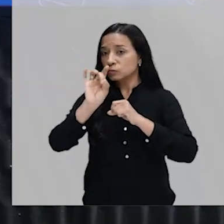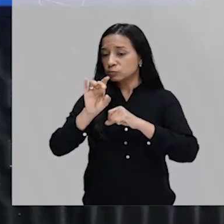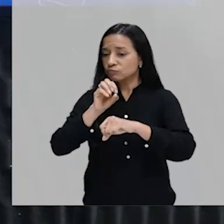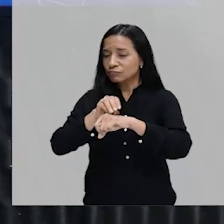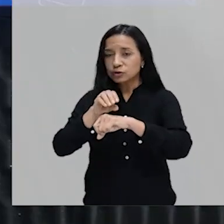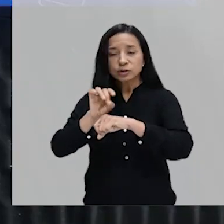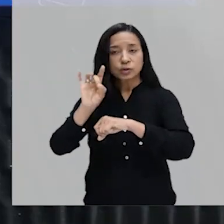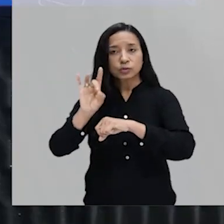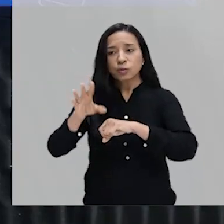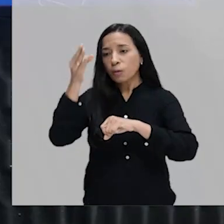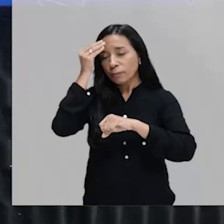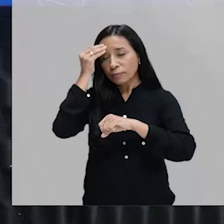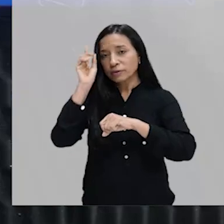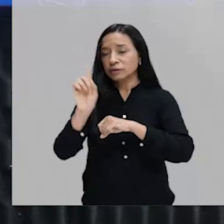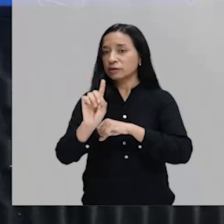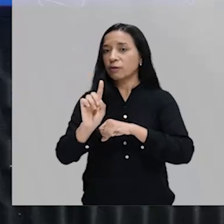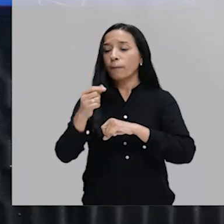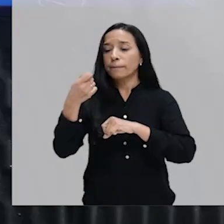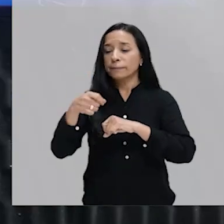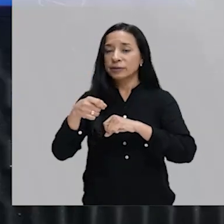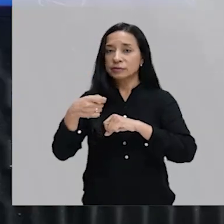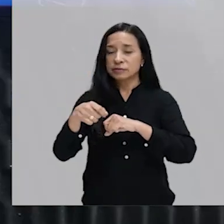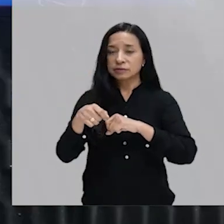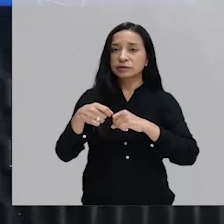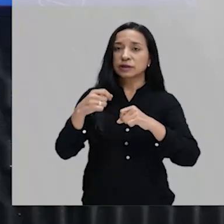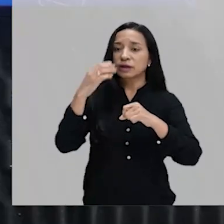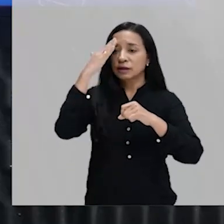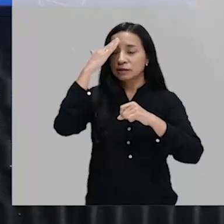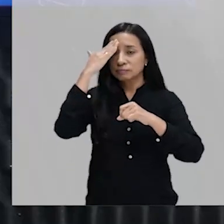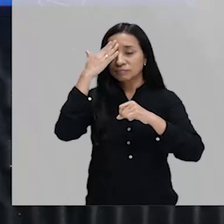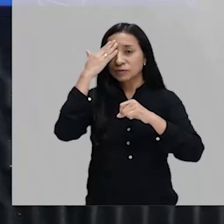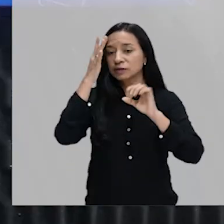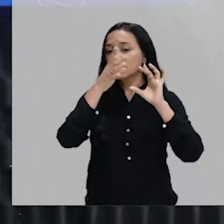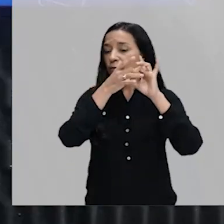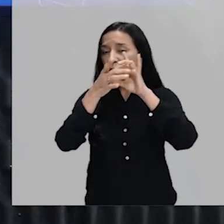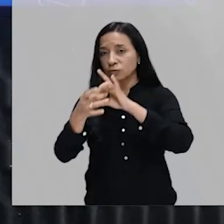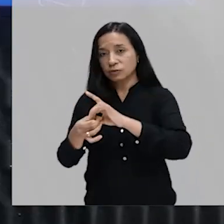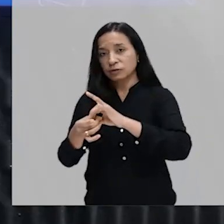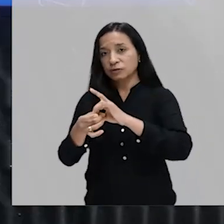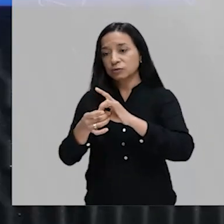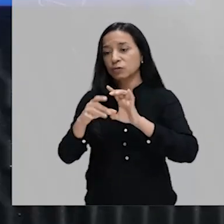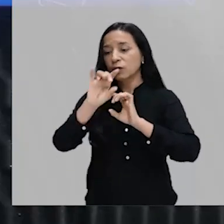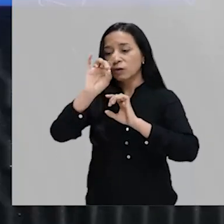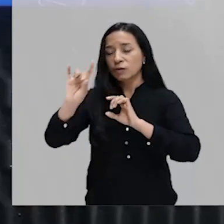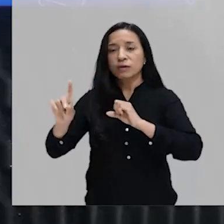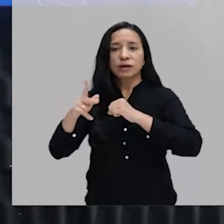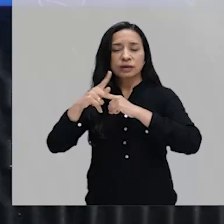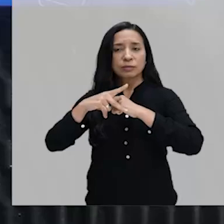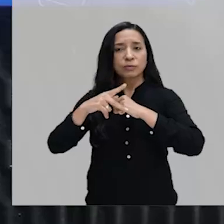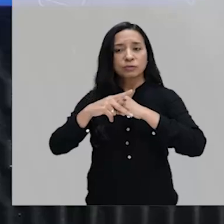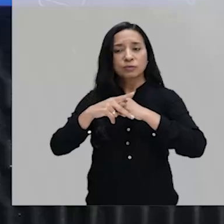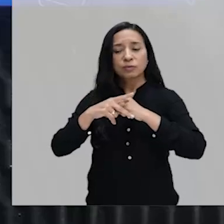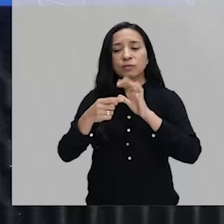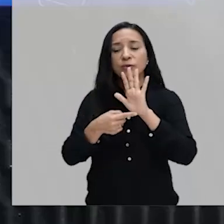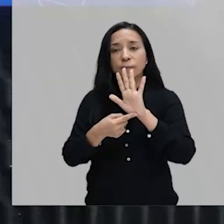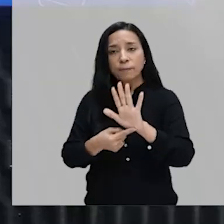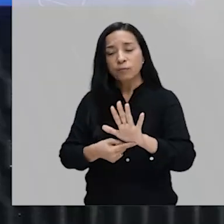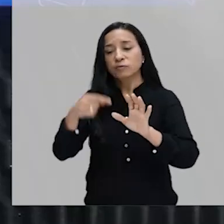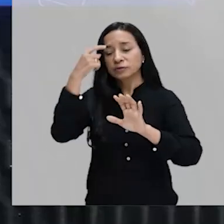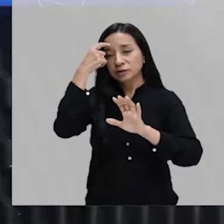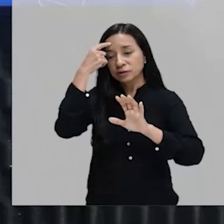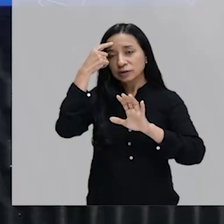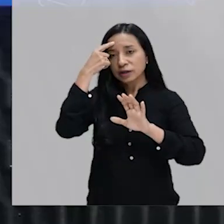contexto. Cada pronome, por si só, ele já traz uma noção disso, ele já dá uma ideia de posse, ele já dá uma ideia